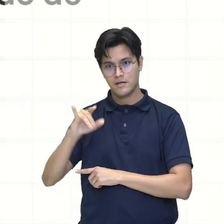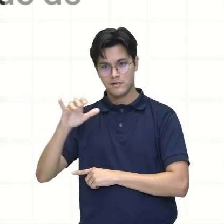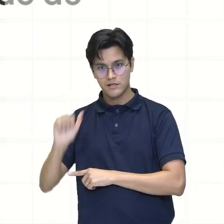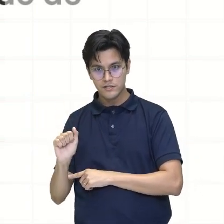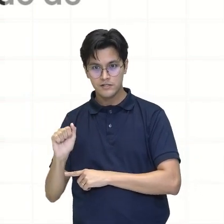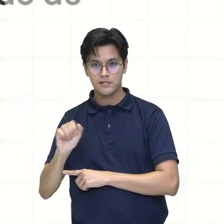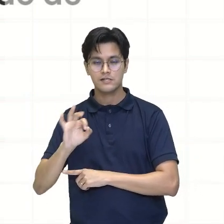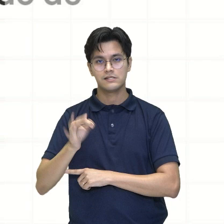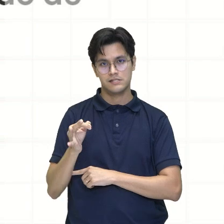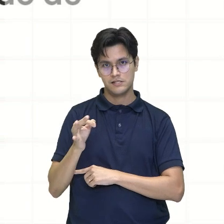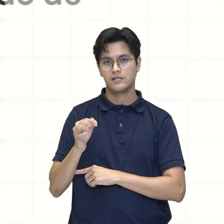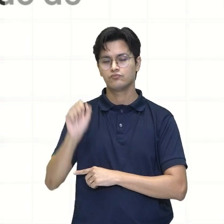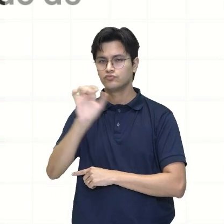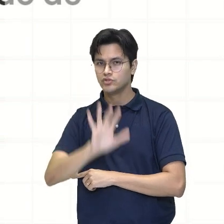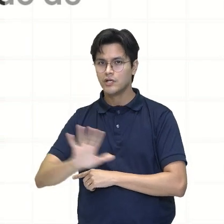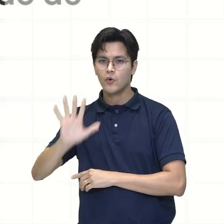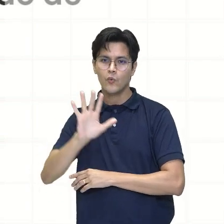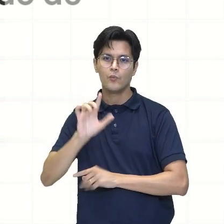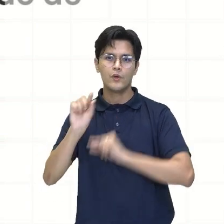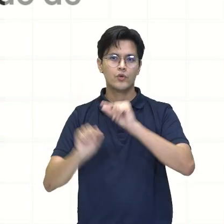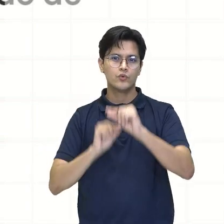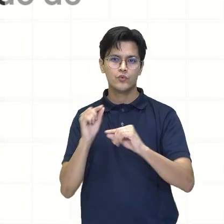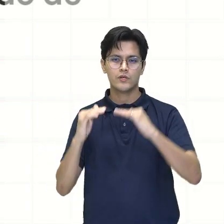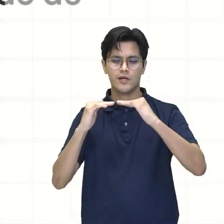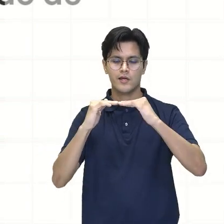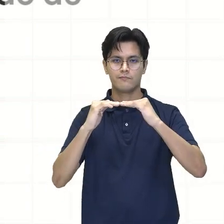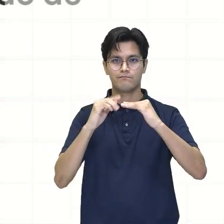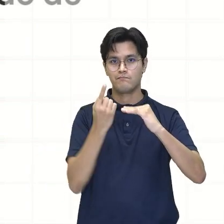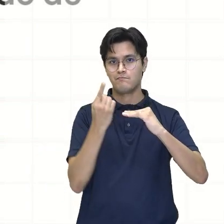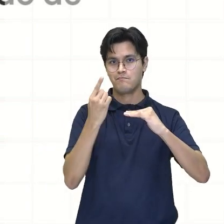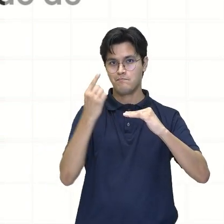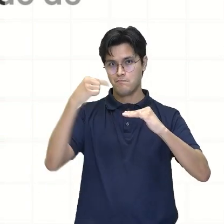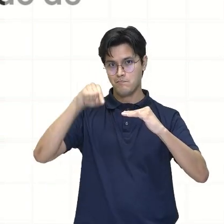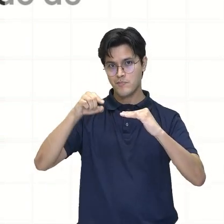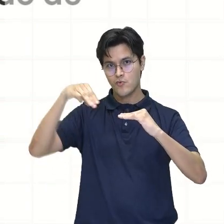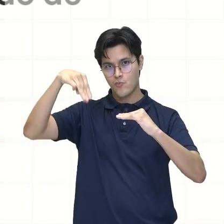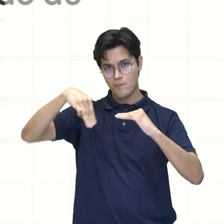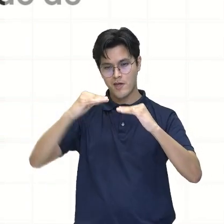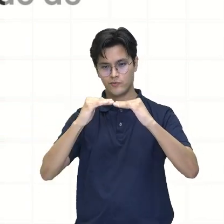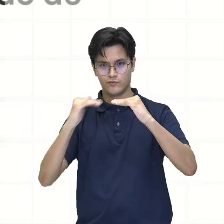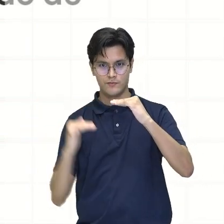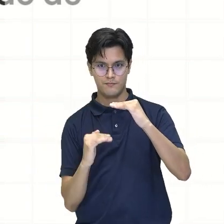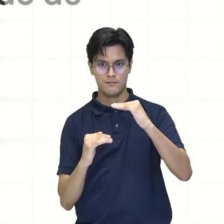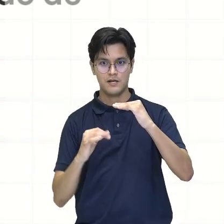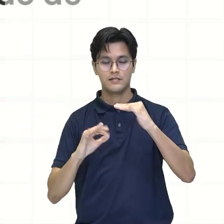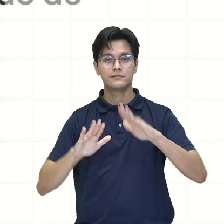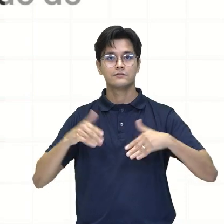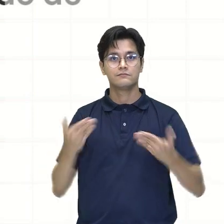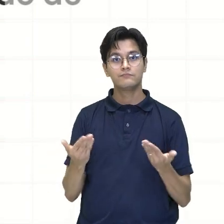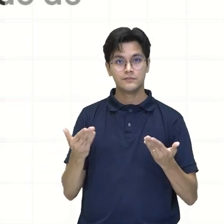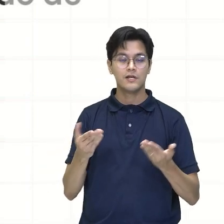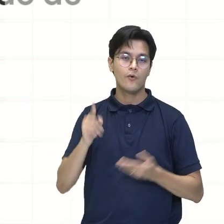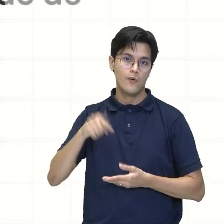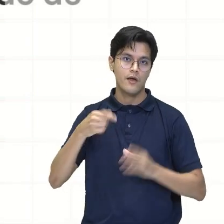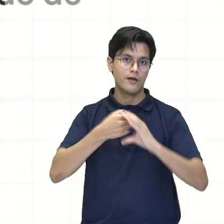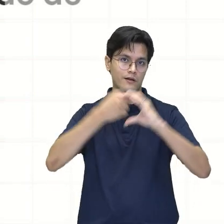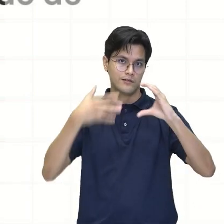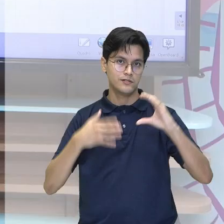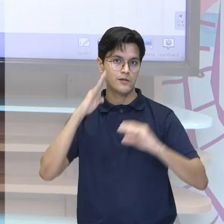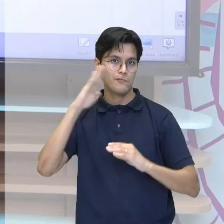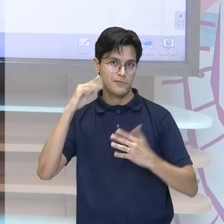geralmente inferior aqui a 1.000 metros. Então, são algumas das principais características,